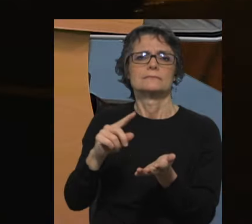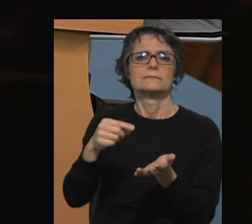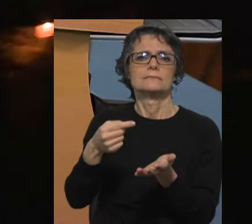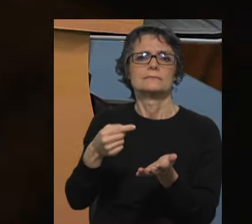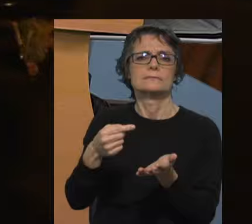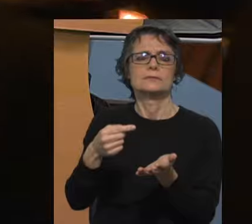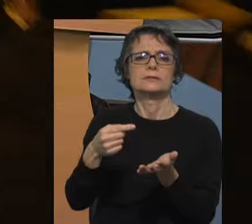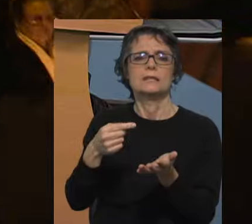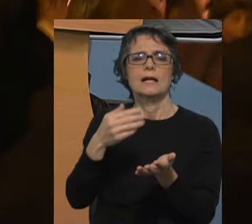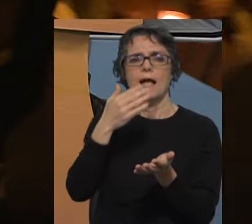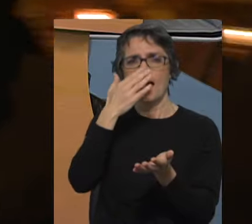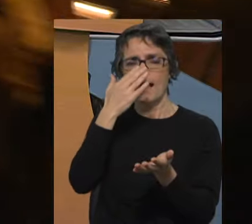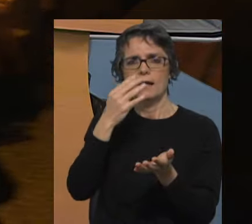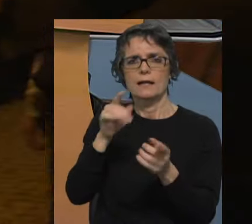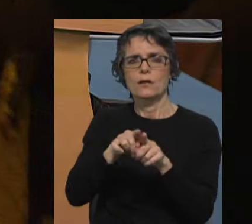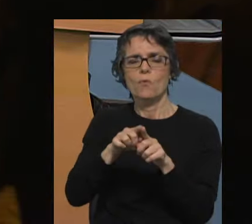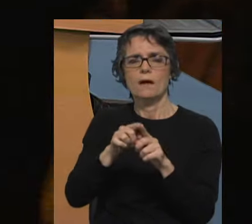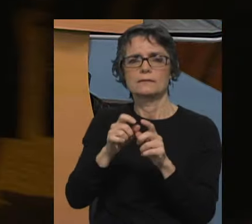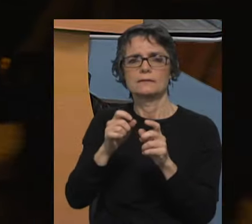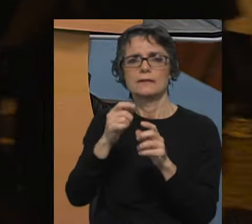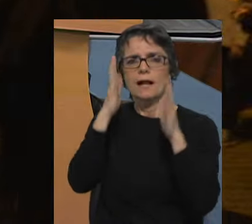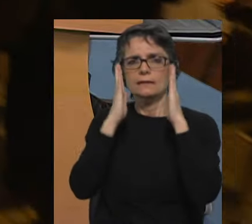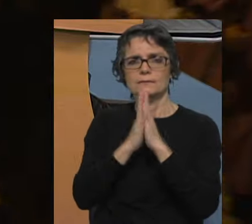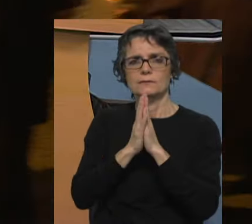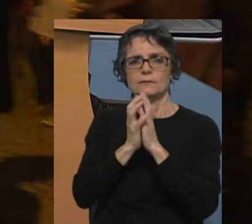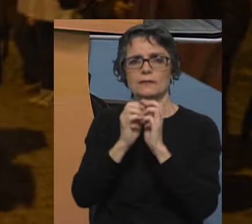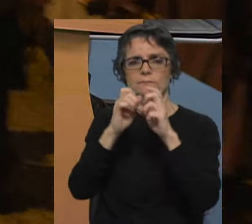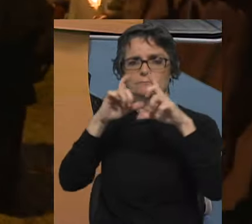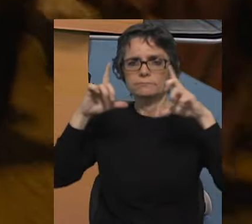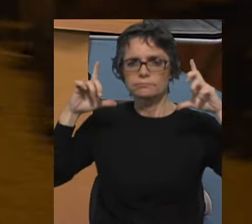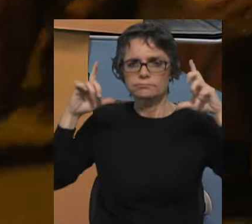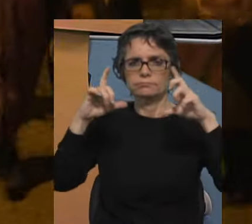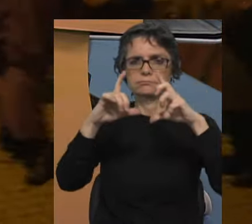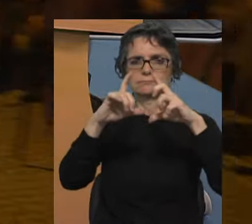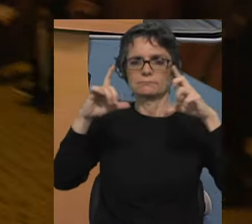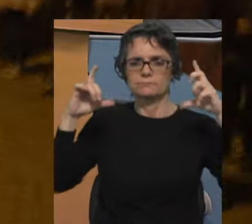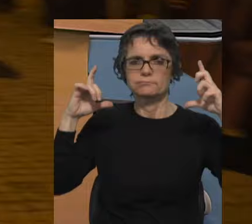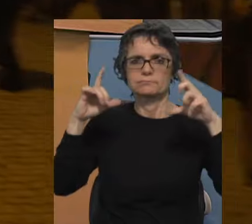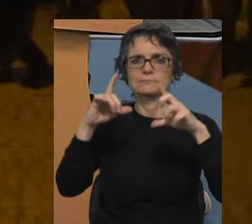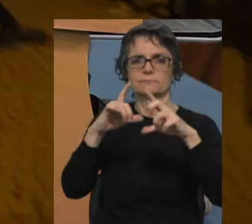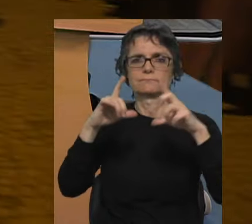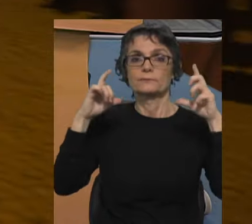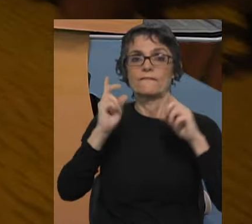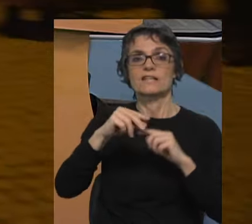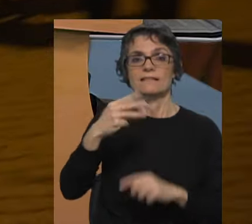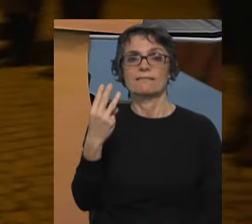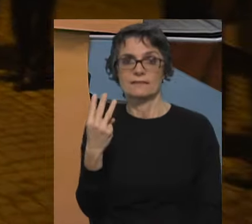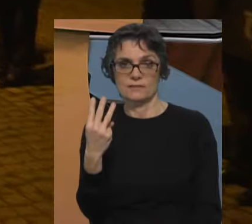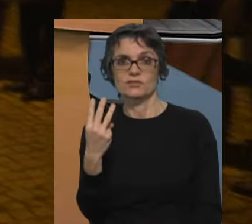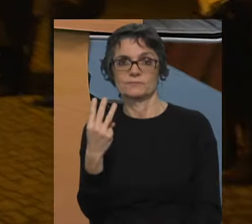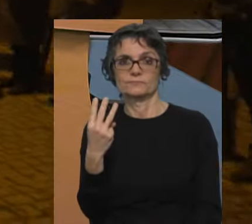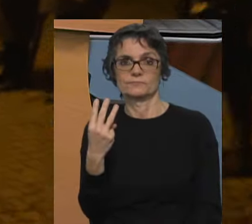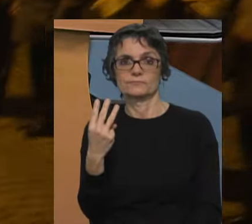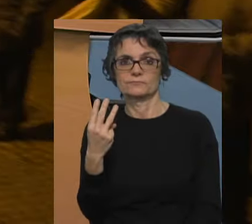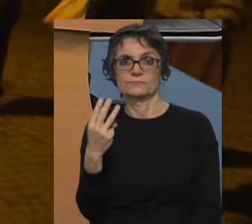a senhora que vai ver bem se é o filho dela e se este é o filho volta outra vez à frente faz três vezes este compasse